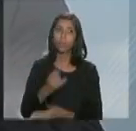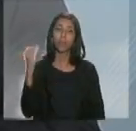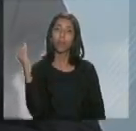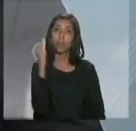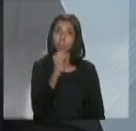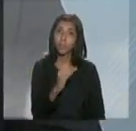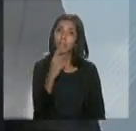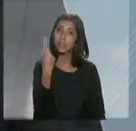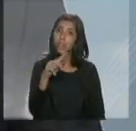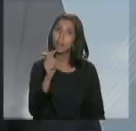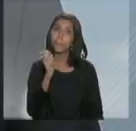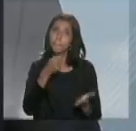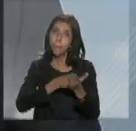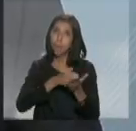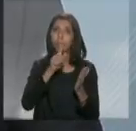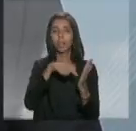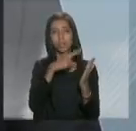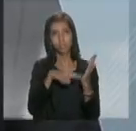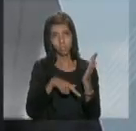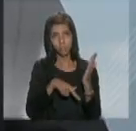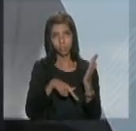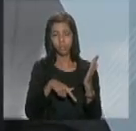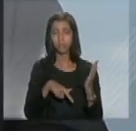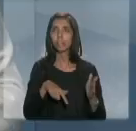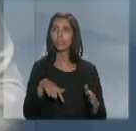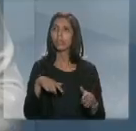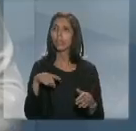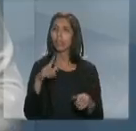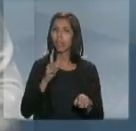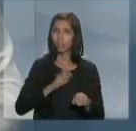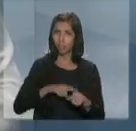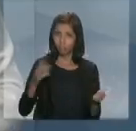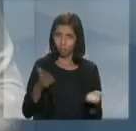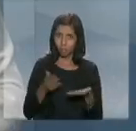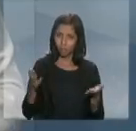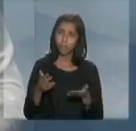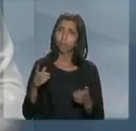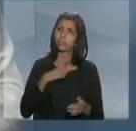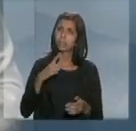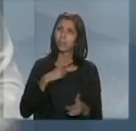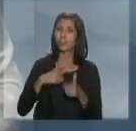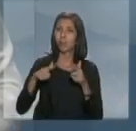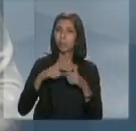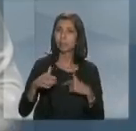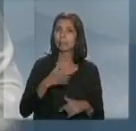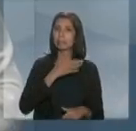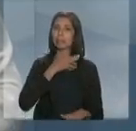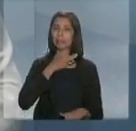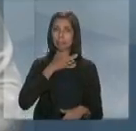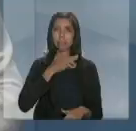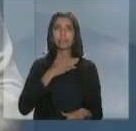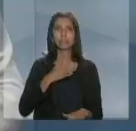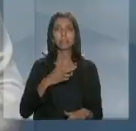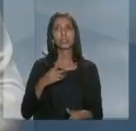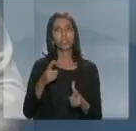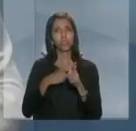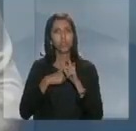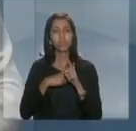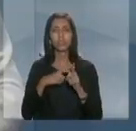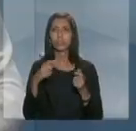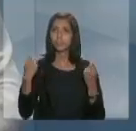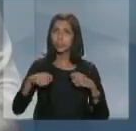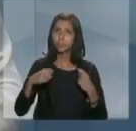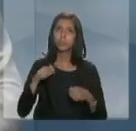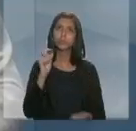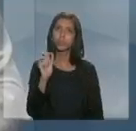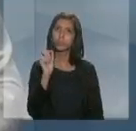e comunica para que esse pagamento possa ser interrompido. E nesse momento até de crise financeira do Estado, em que